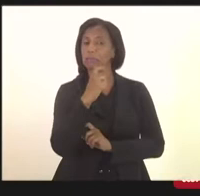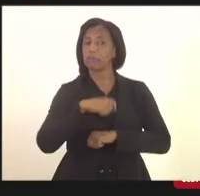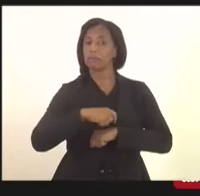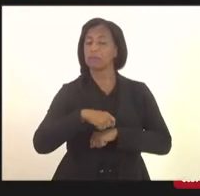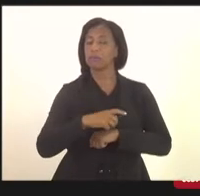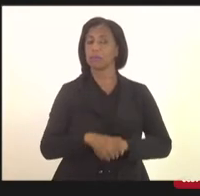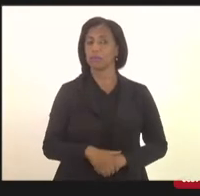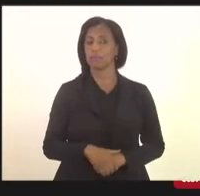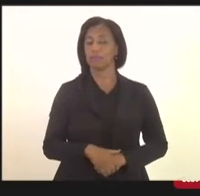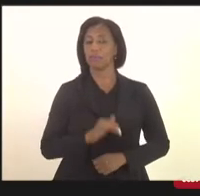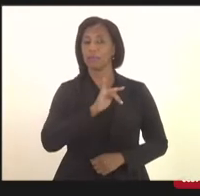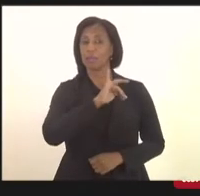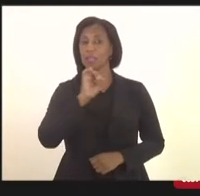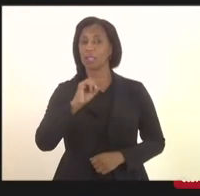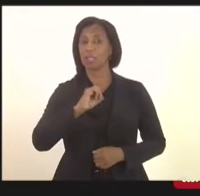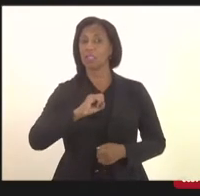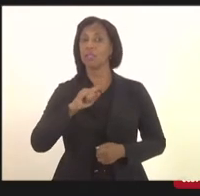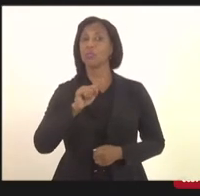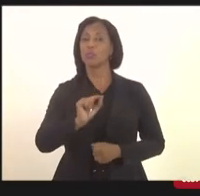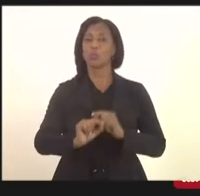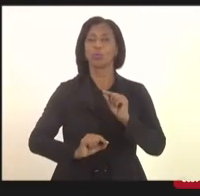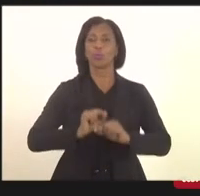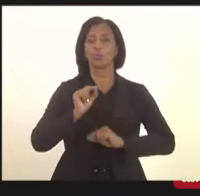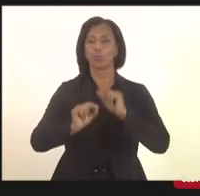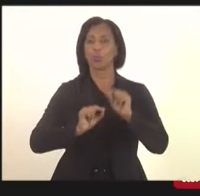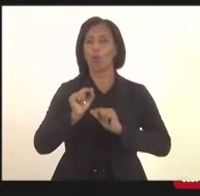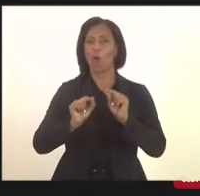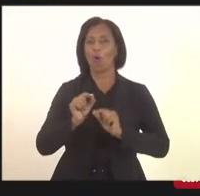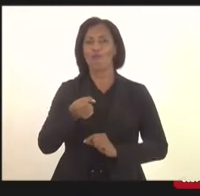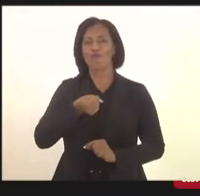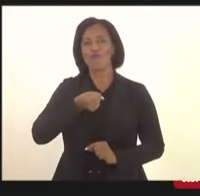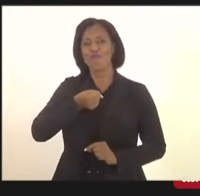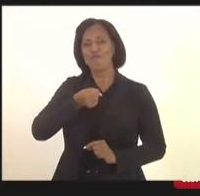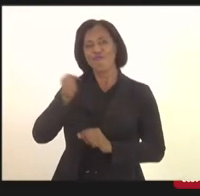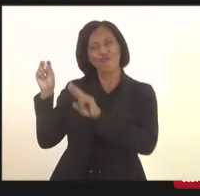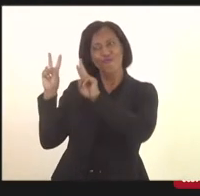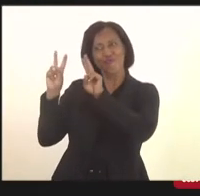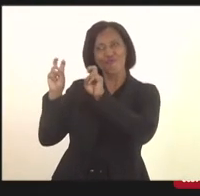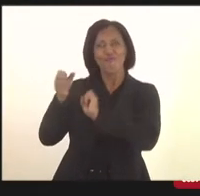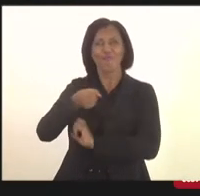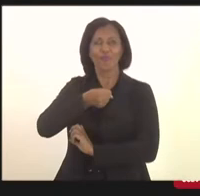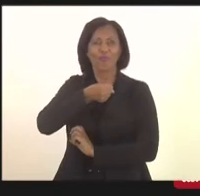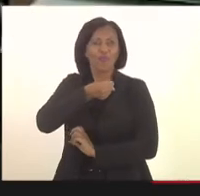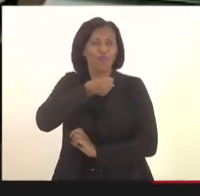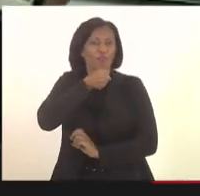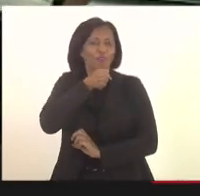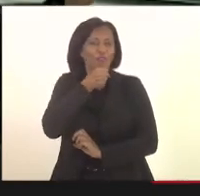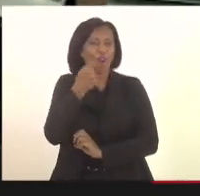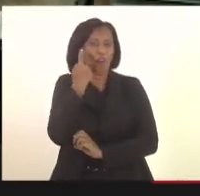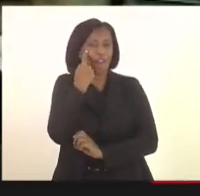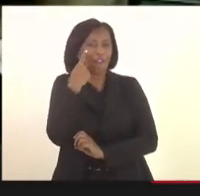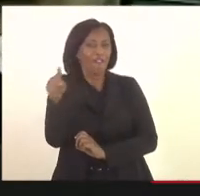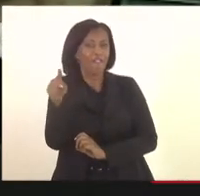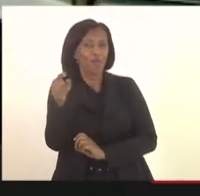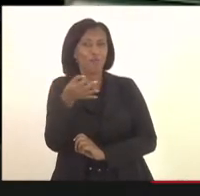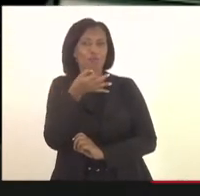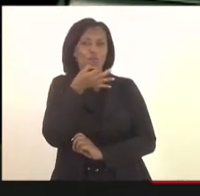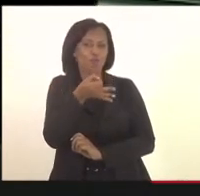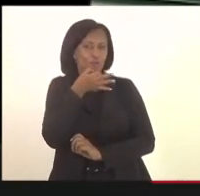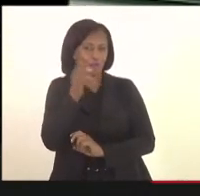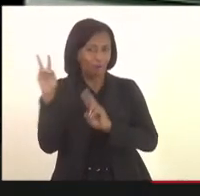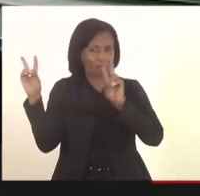Isto é, o vovó viu a uva, como a gente diz quando está aprendendo